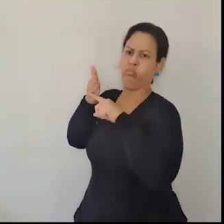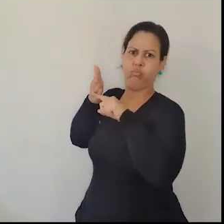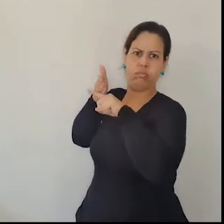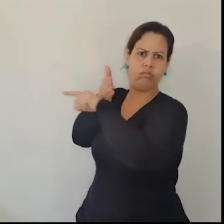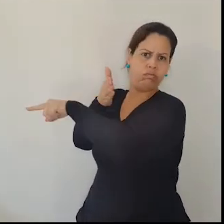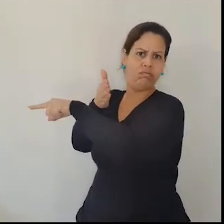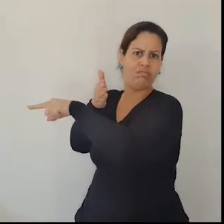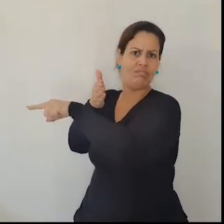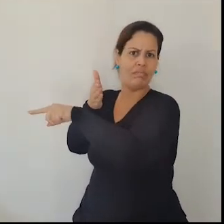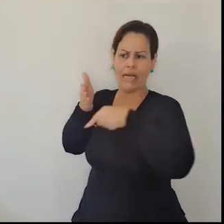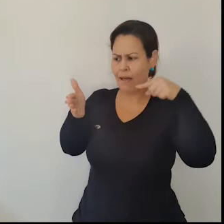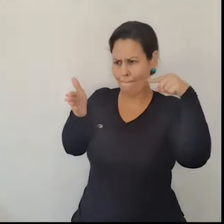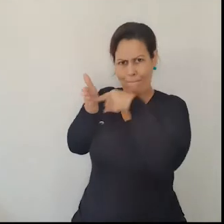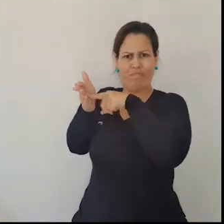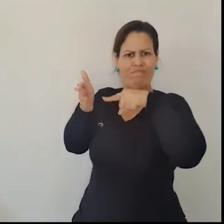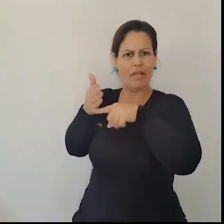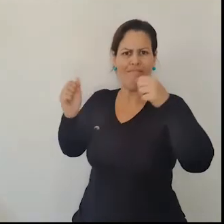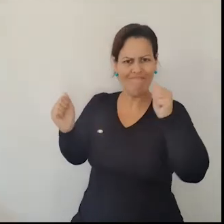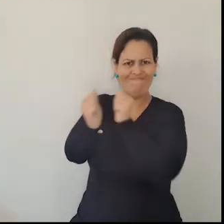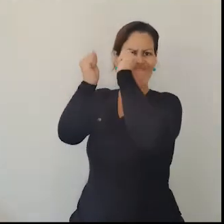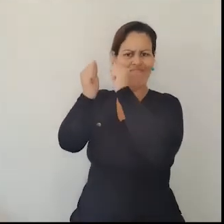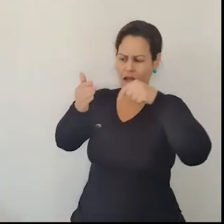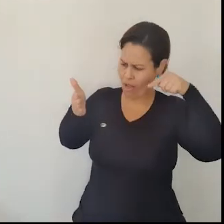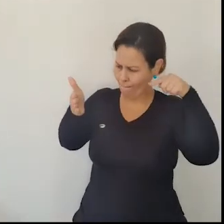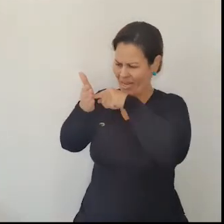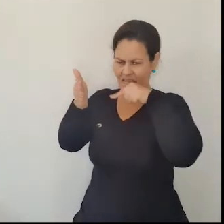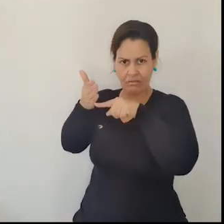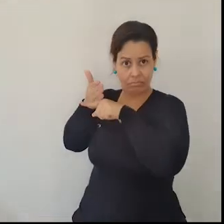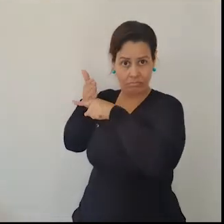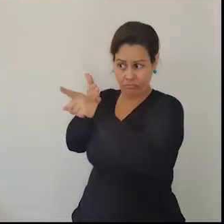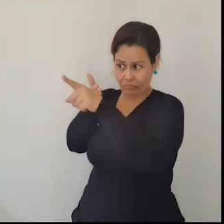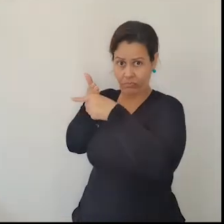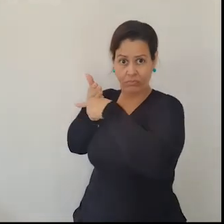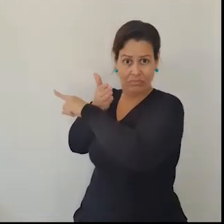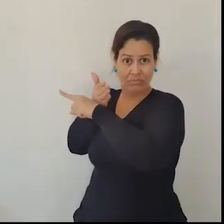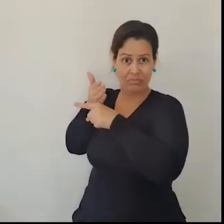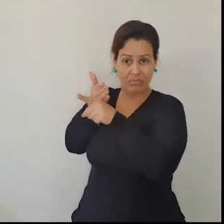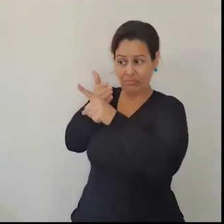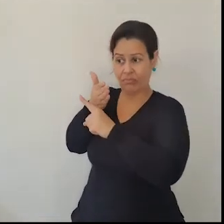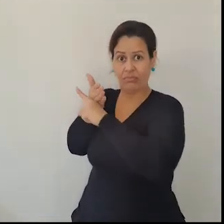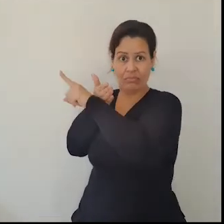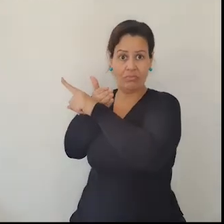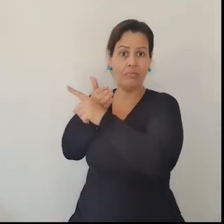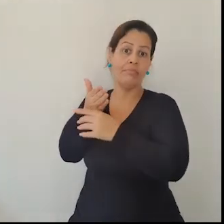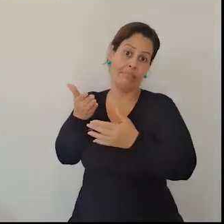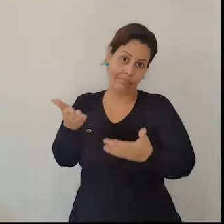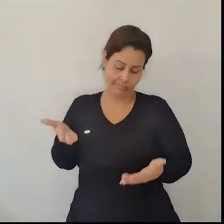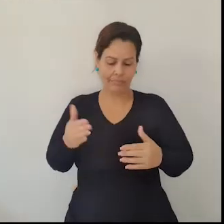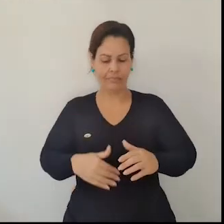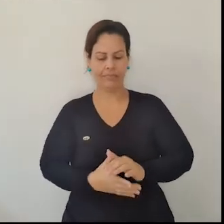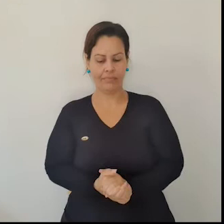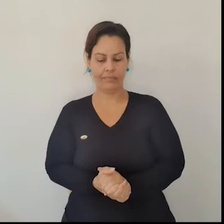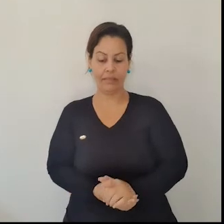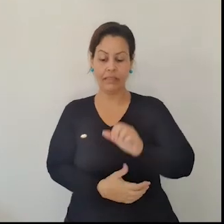direto, podendo sofrer pequeníssimos desvios de trajetória. Caso o modelo de Thomson estivesse